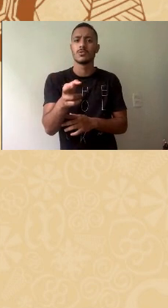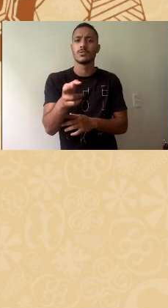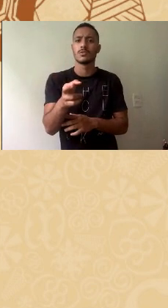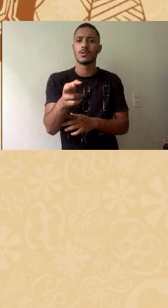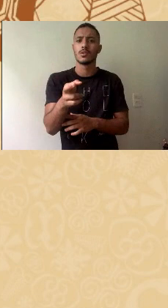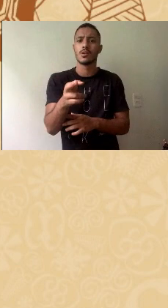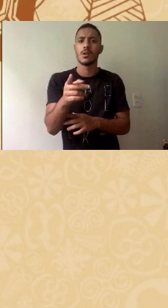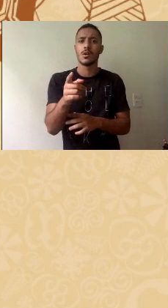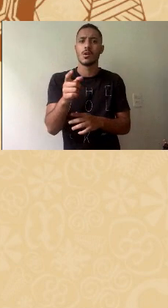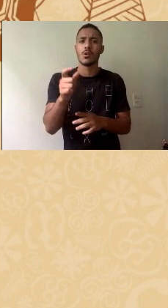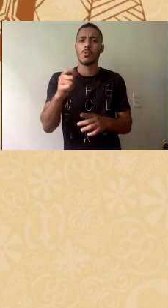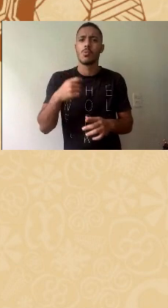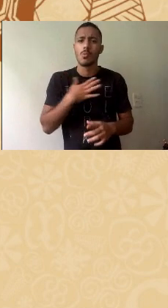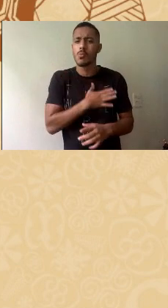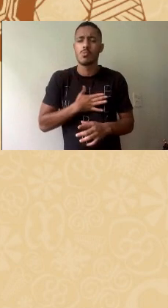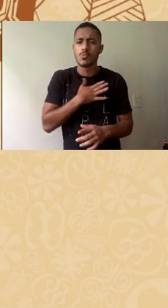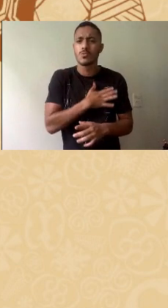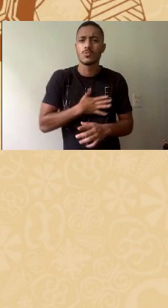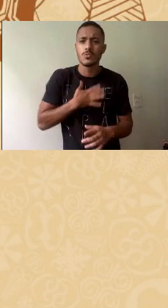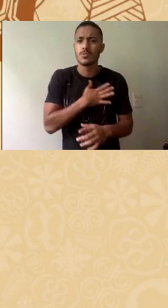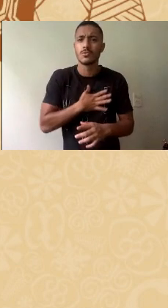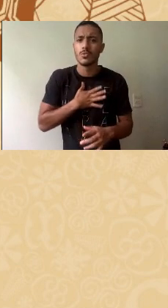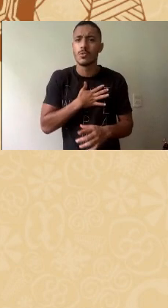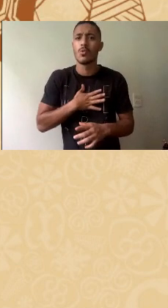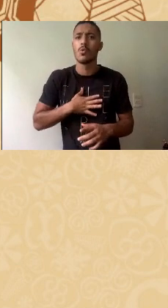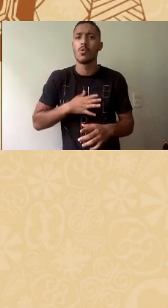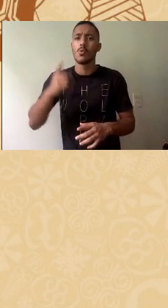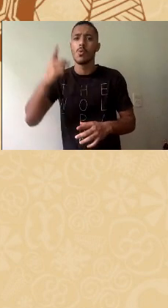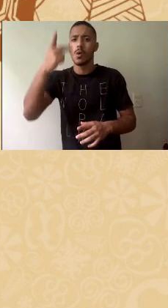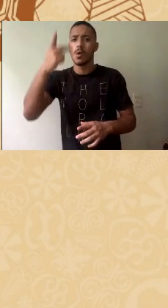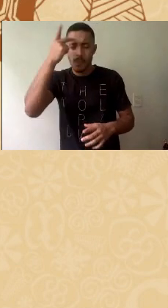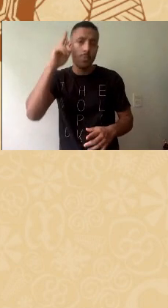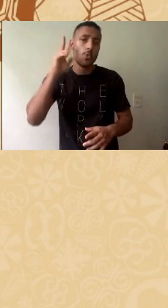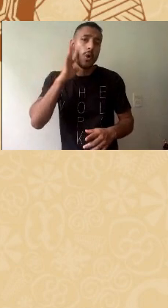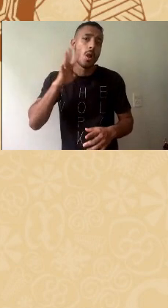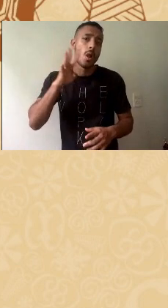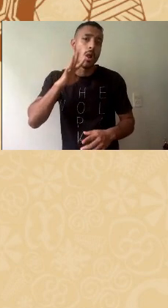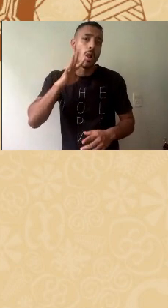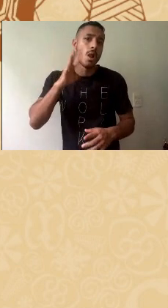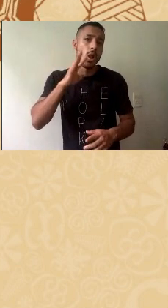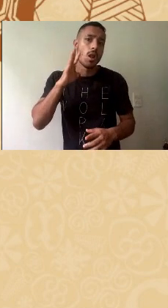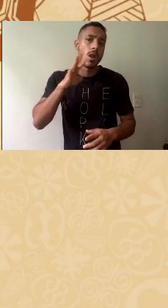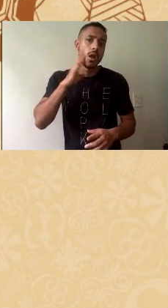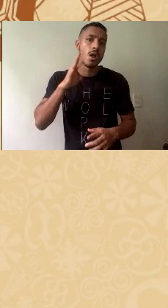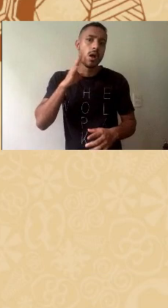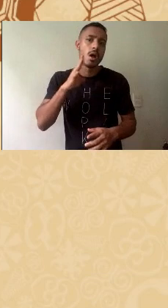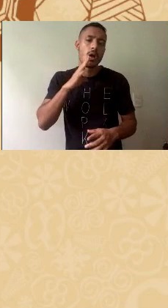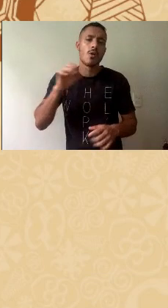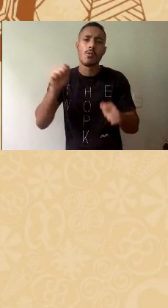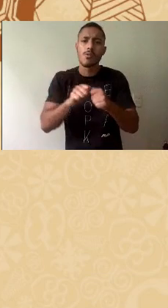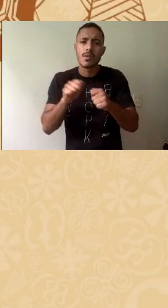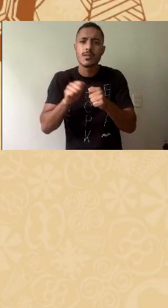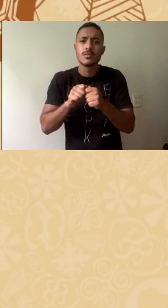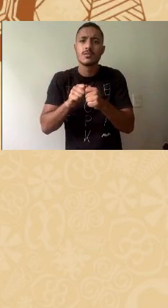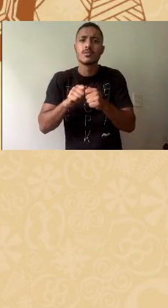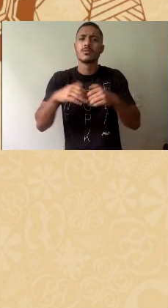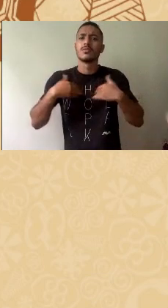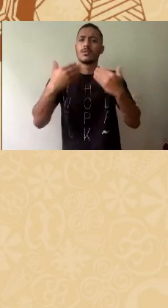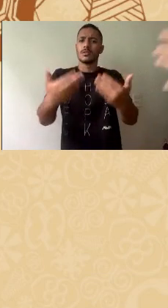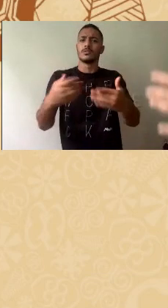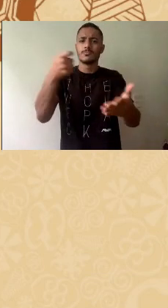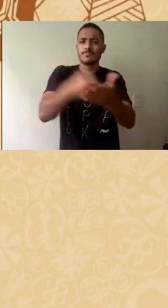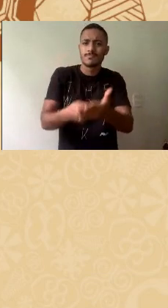de mim, sabe? Eu acho que sou um cara até legal, né? Eu acho que eu faço os enfrentamentos, acho que eu tenho uma autocrítica